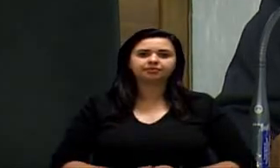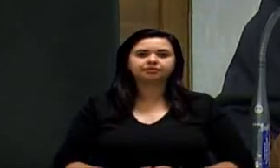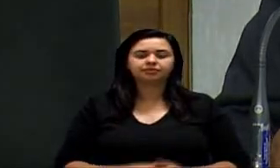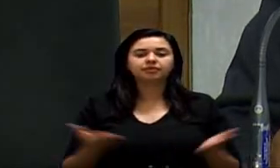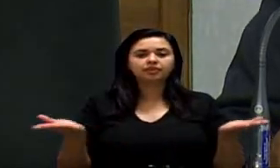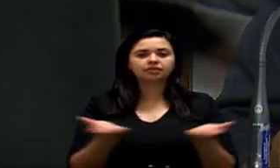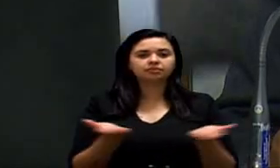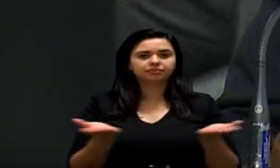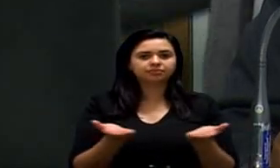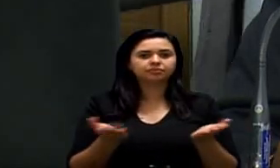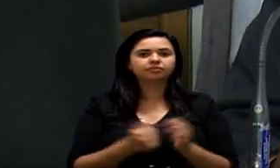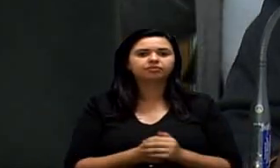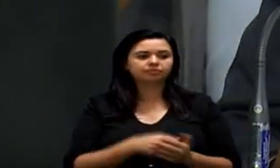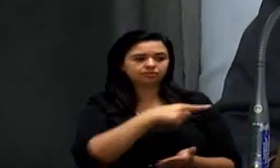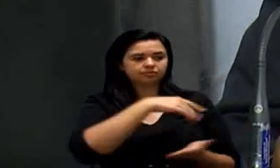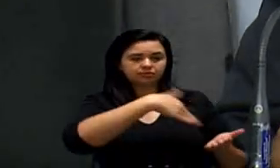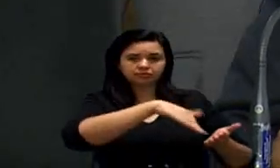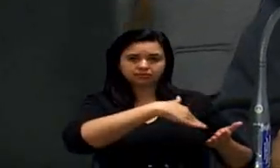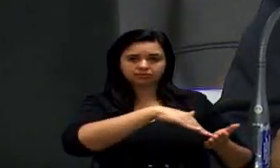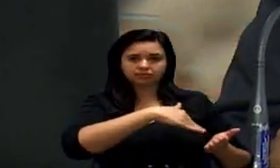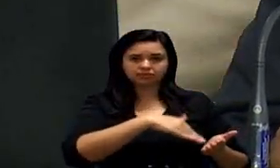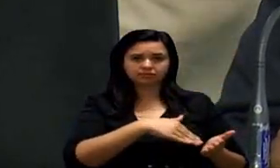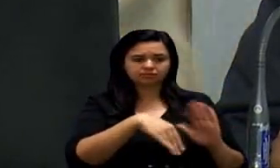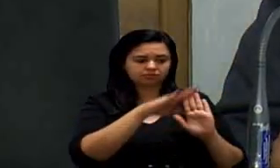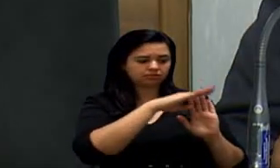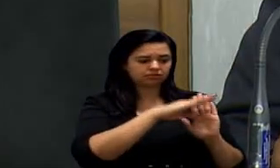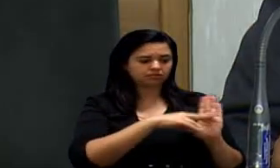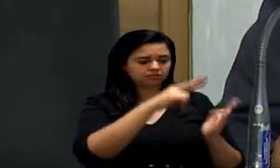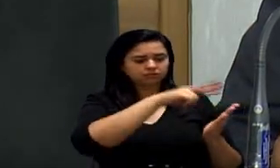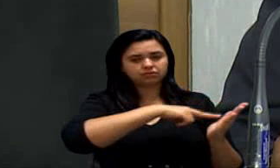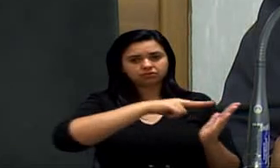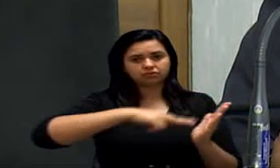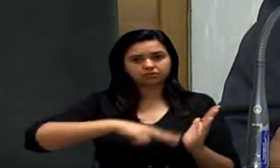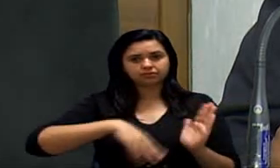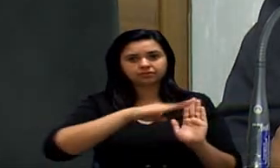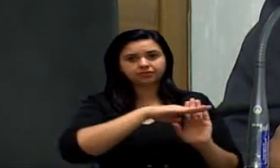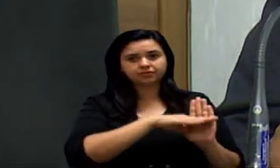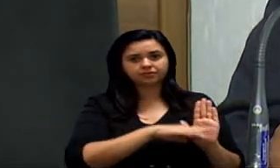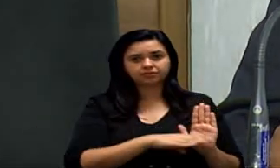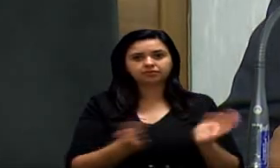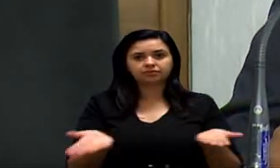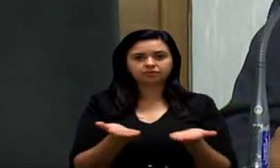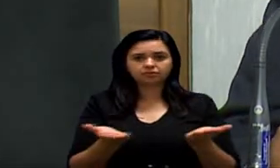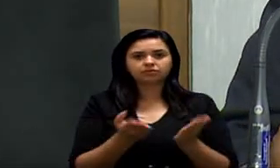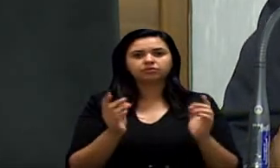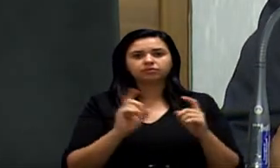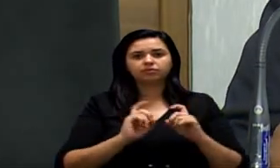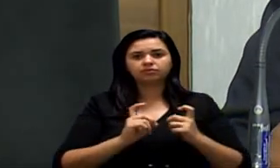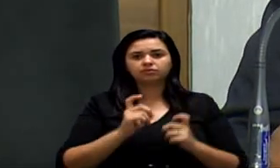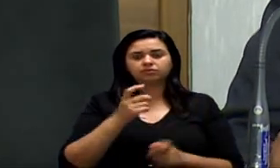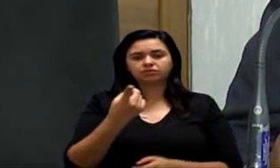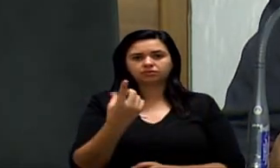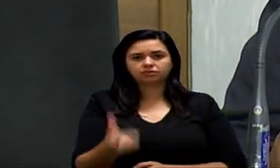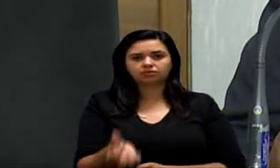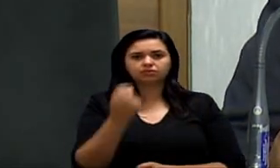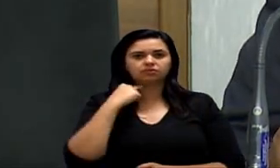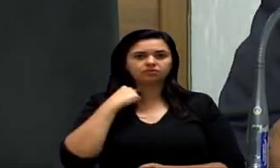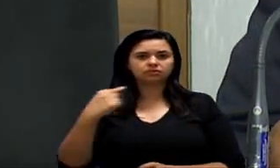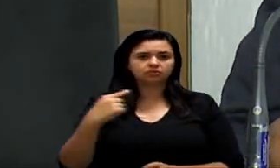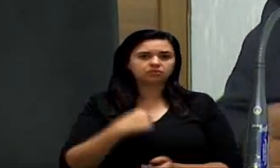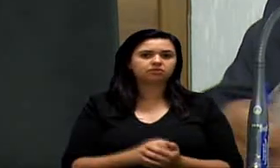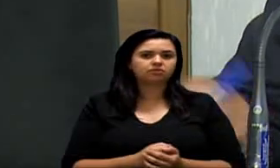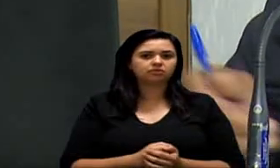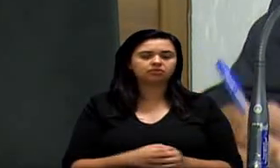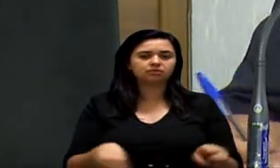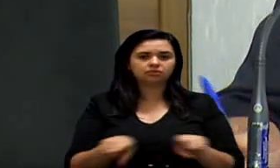Nesse momento, agora gostaria que o nosso secretário fizesse a leitura da sessão realizada no dia 16 de maio. É regimental